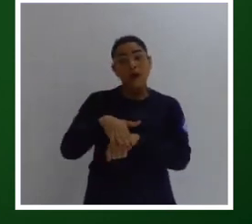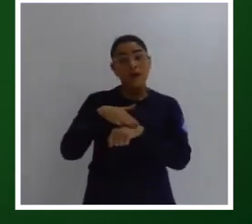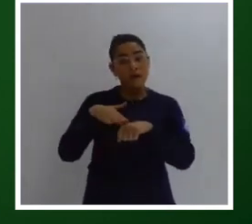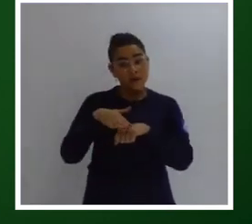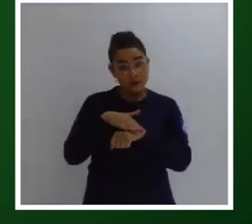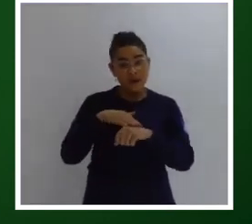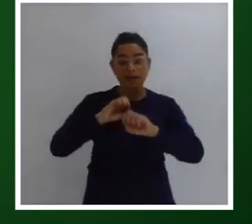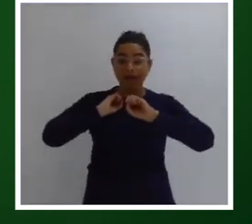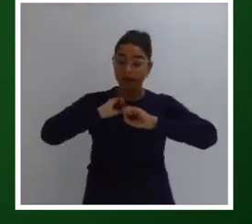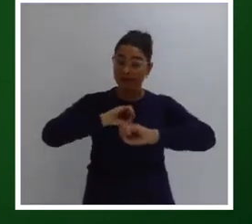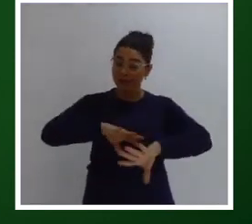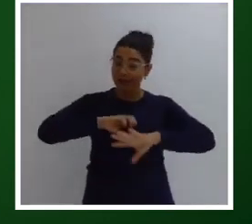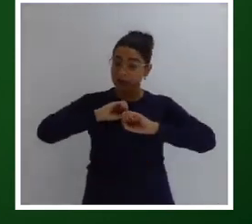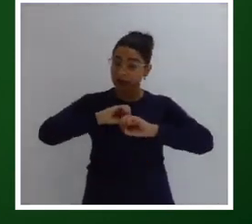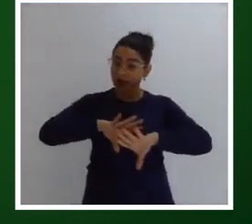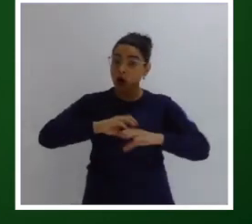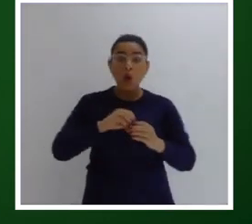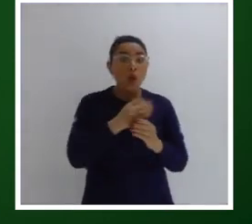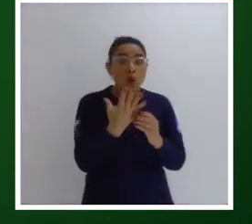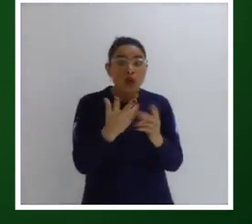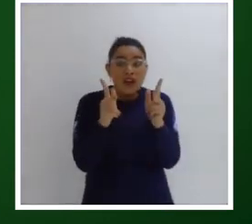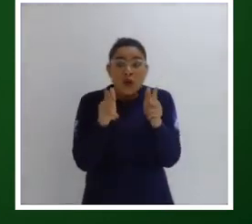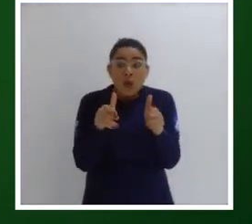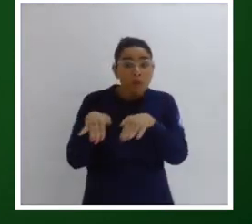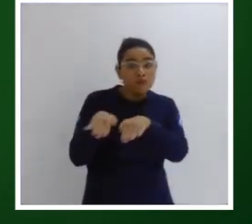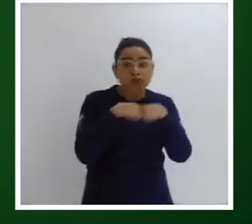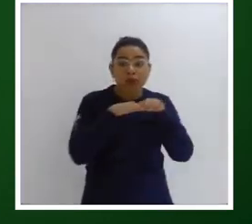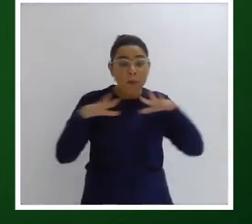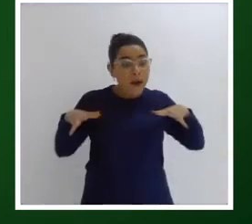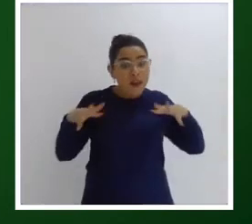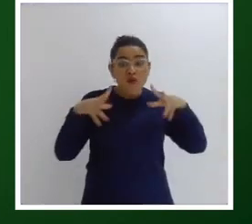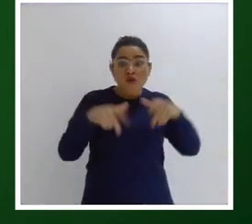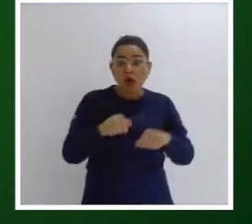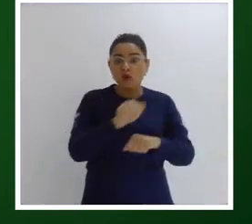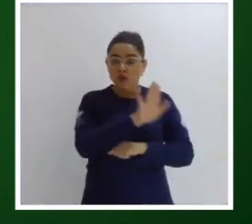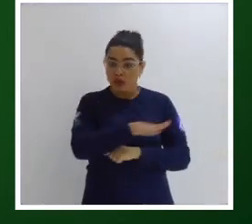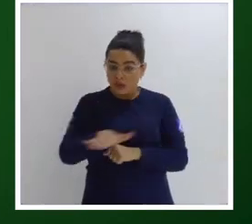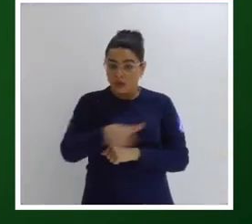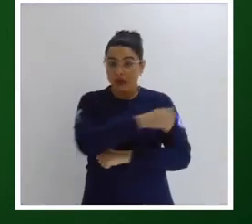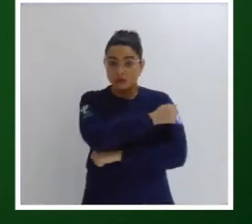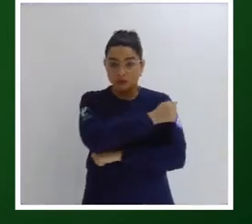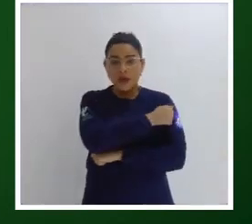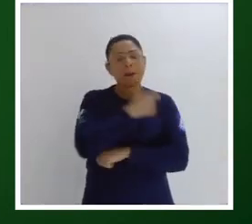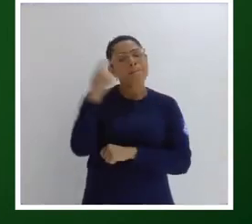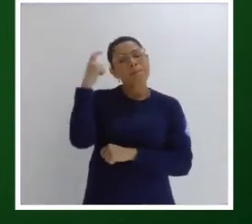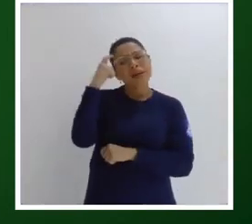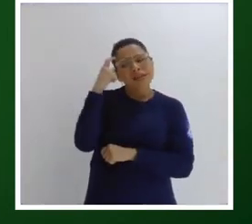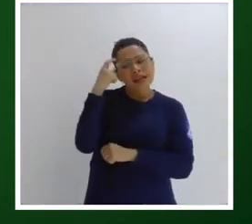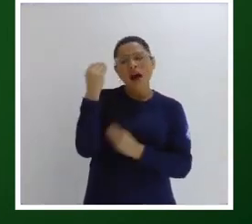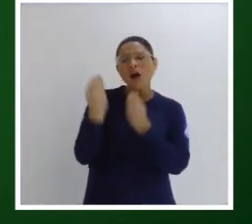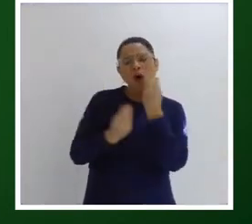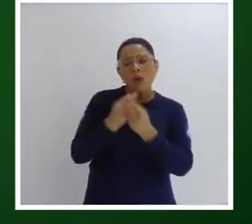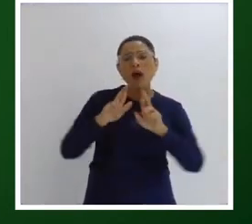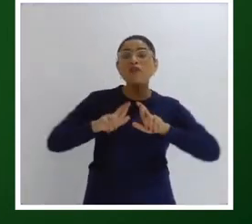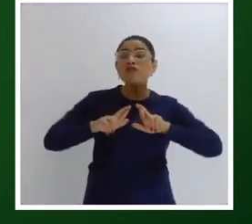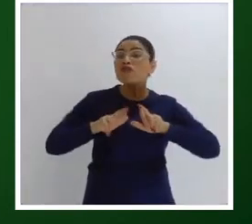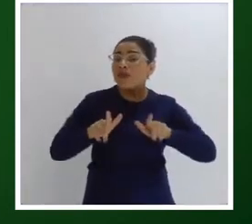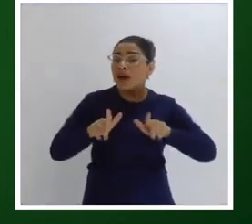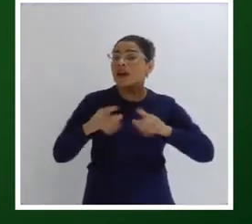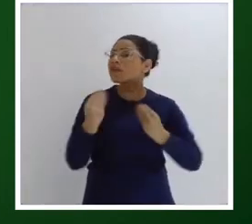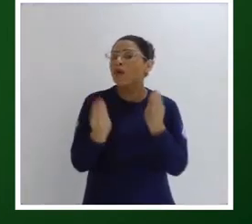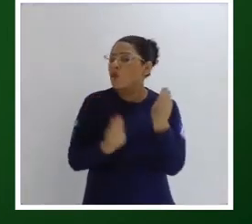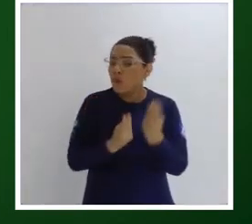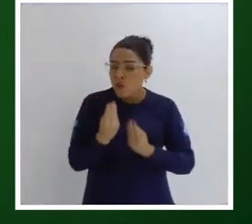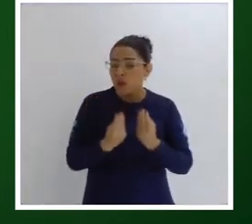a gente vai ensinar o conteúdo ele vai ser o mesmo para todo mundo então aonde que a gente vai ter que pensar onde que é a diferença aí